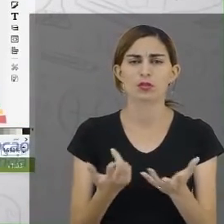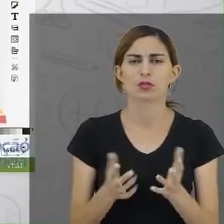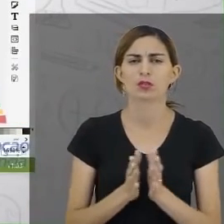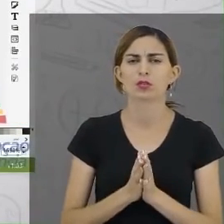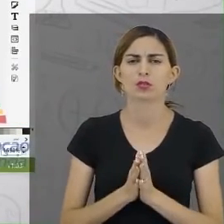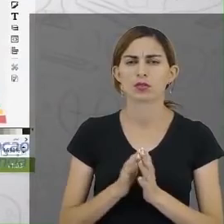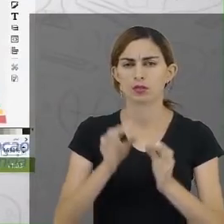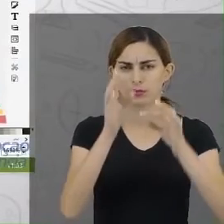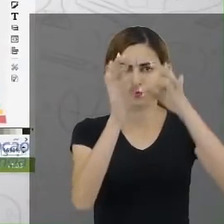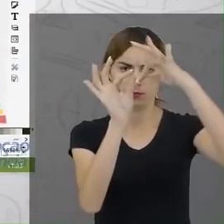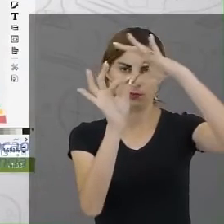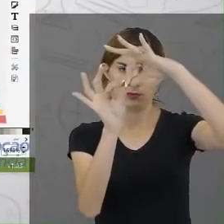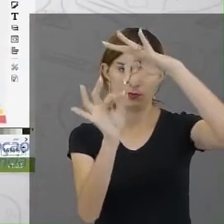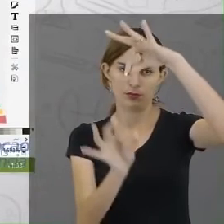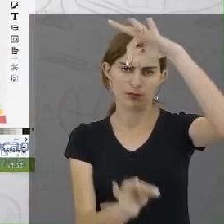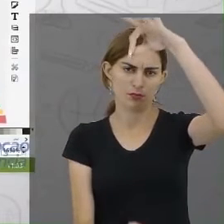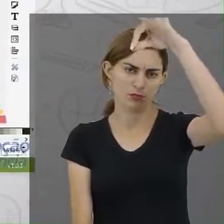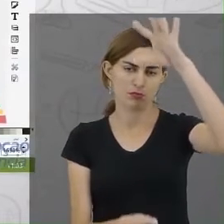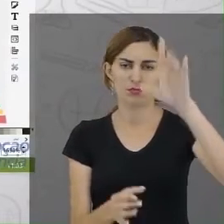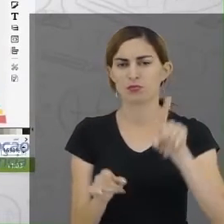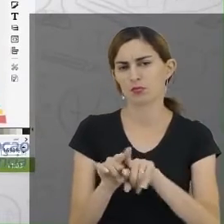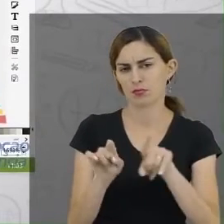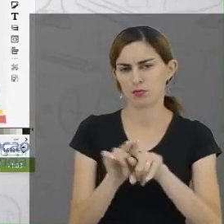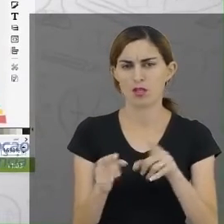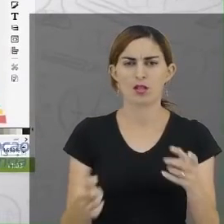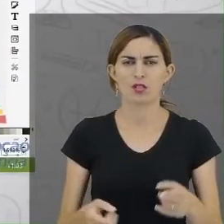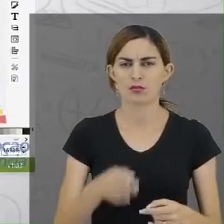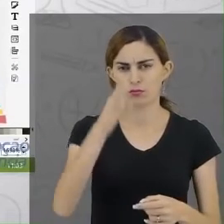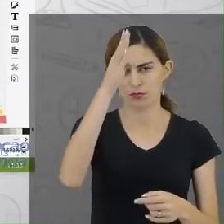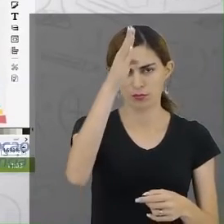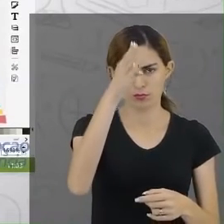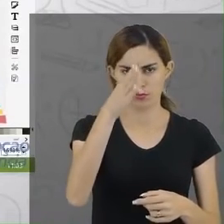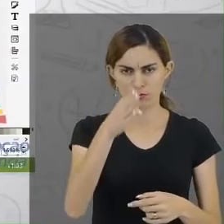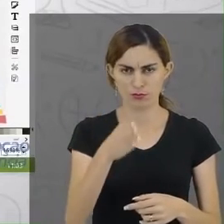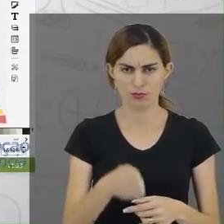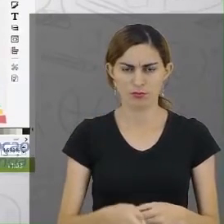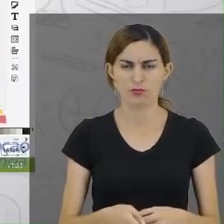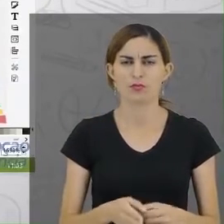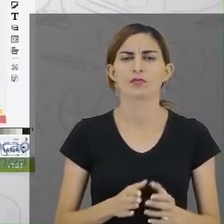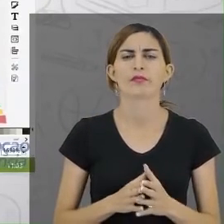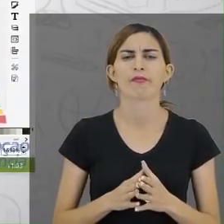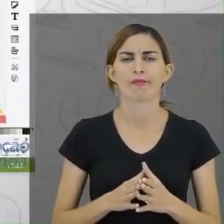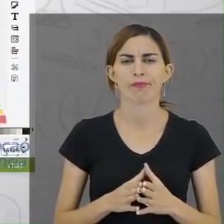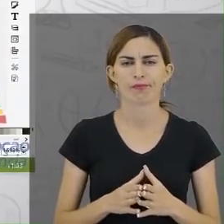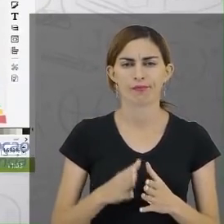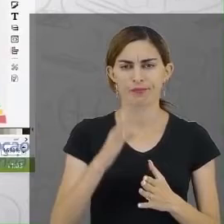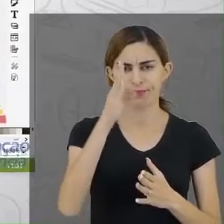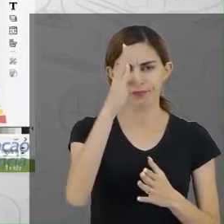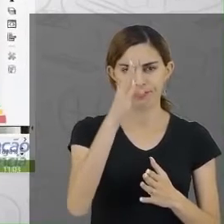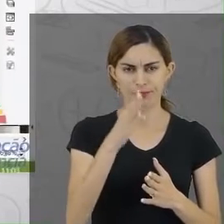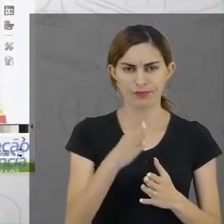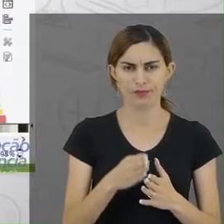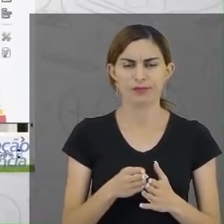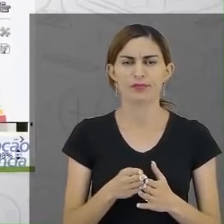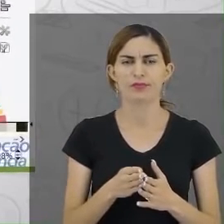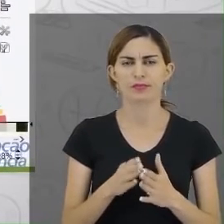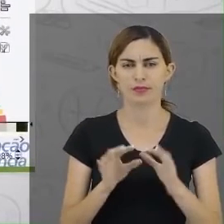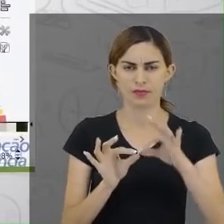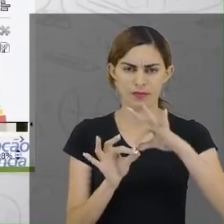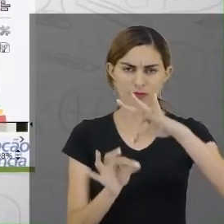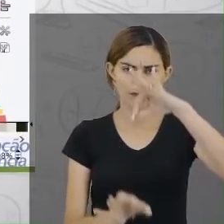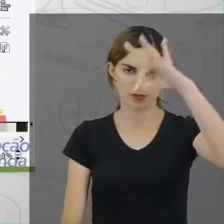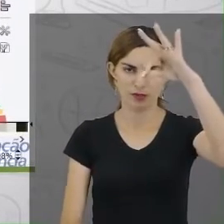o gradiente. Podemos também clicar aqui no controle da bolinha e colocar ele aqui